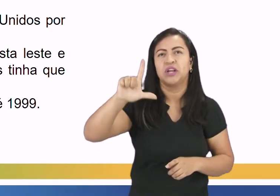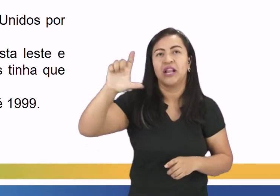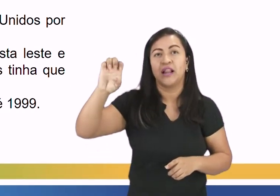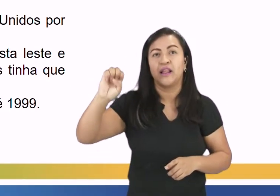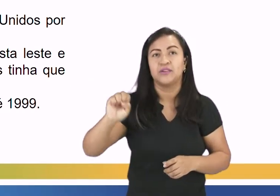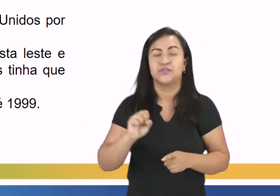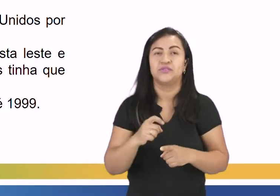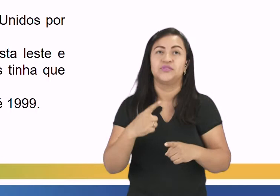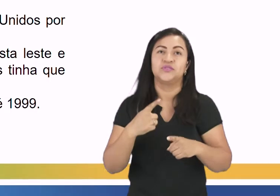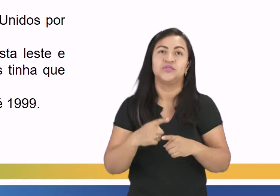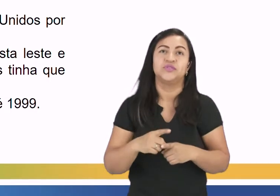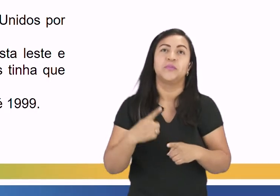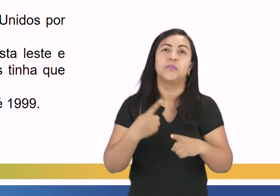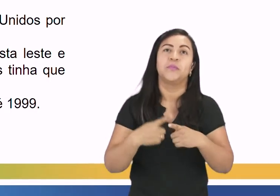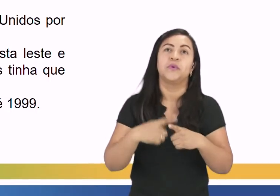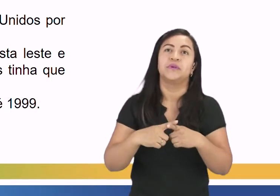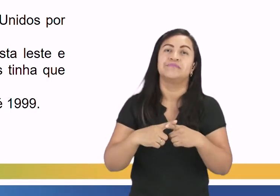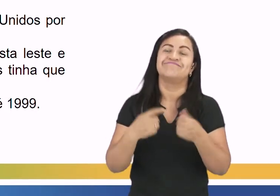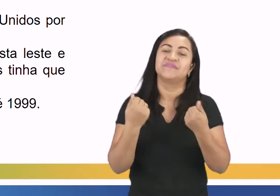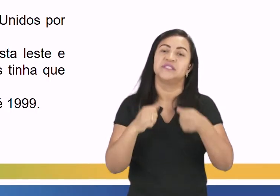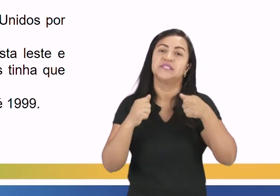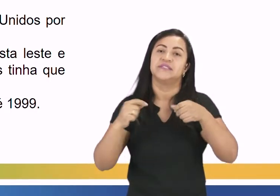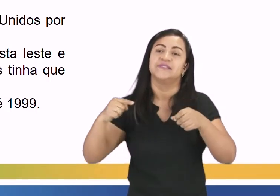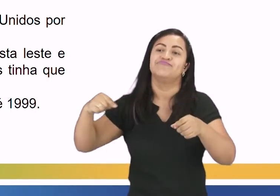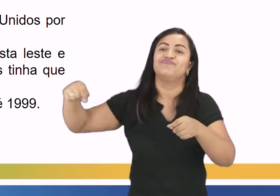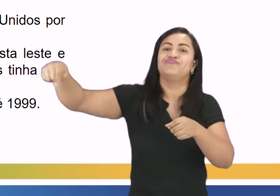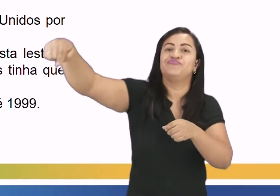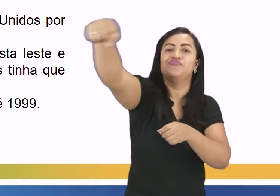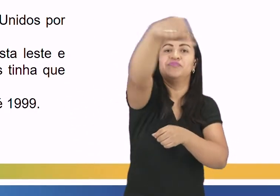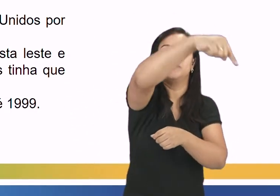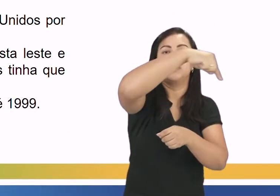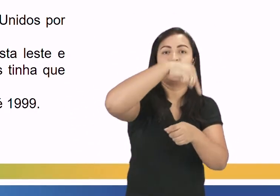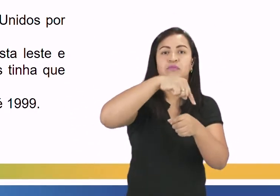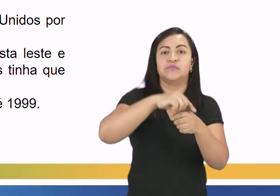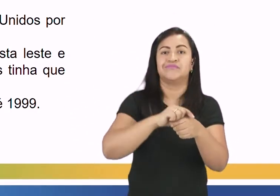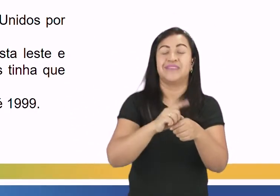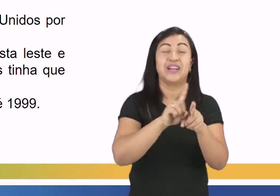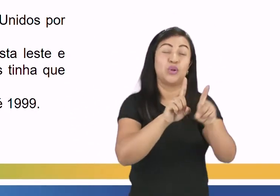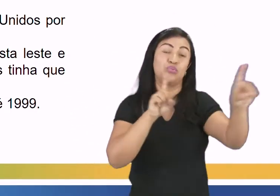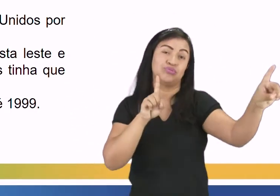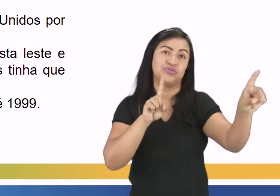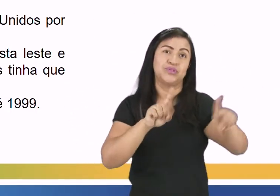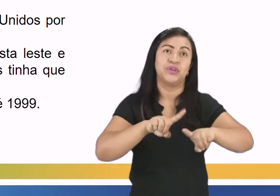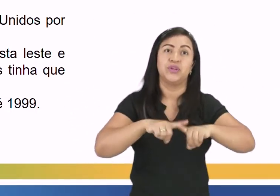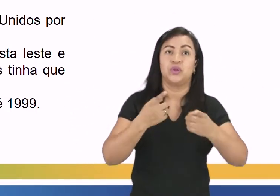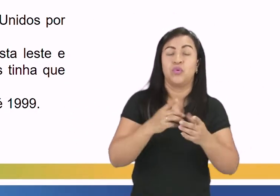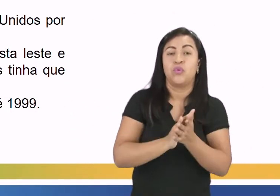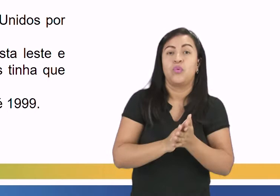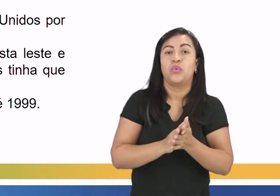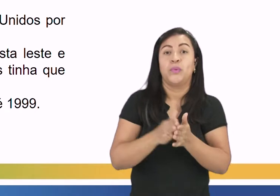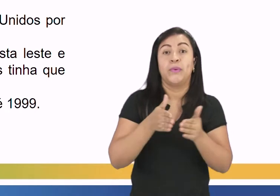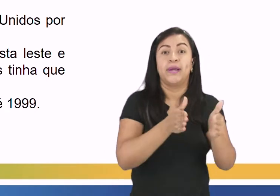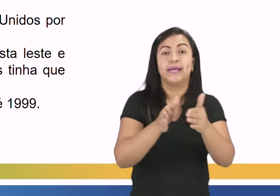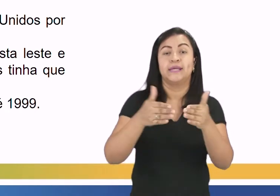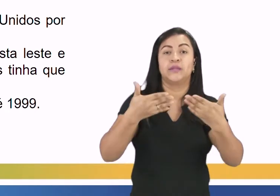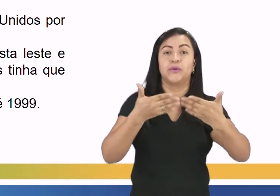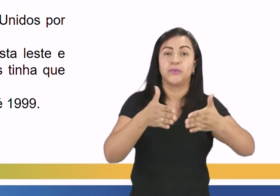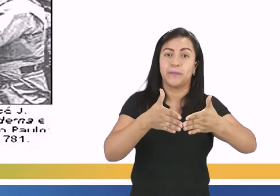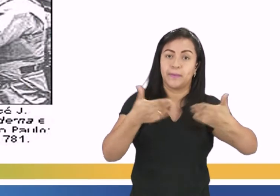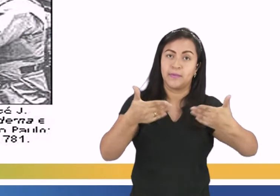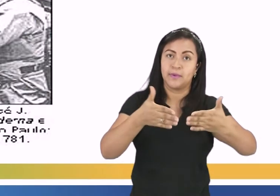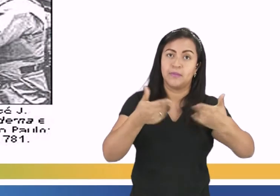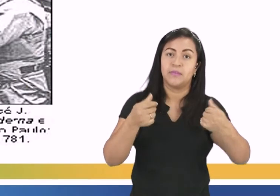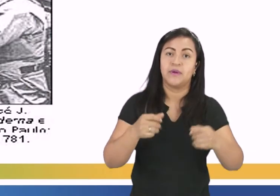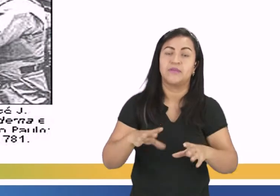a América do Sul. O Canal do Panamá ficou sob domínio norte-americano até